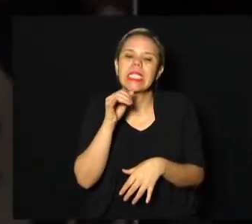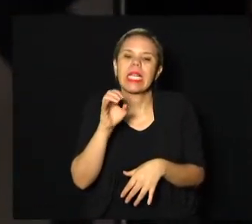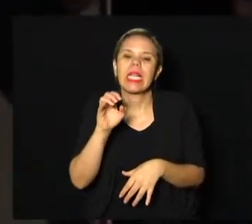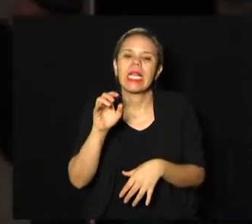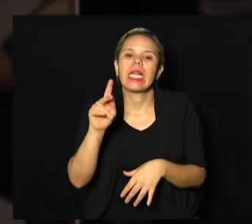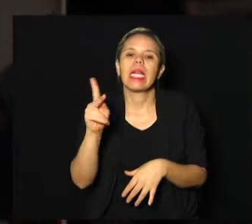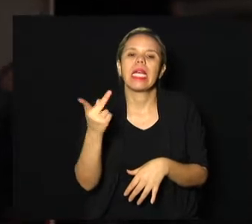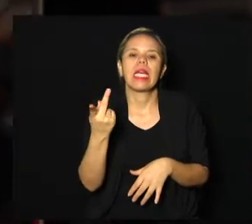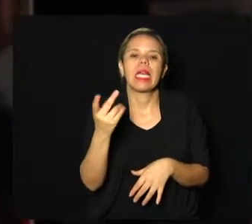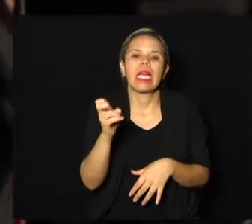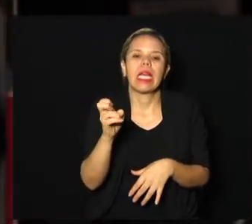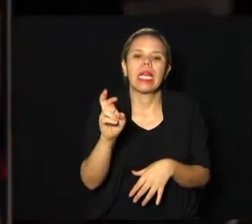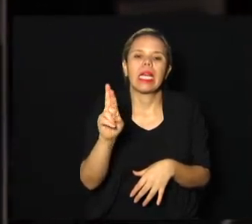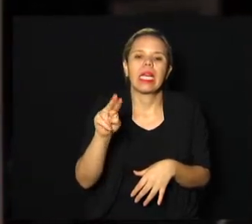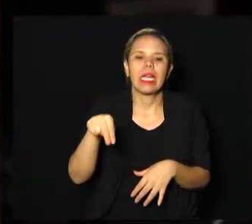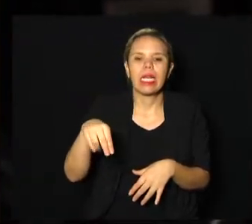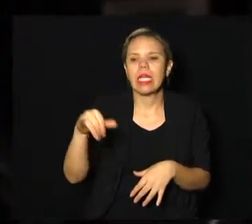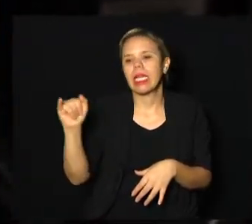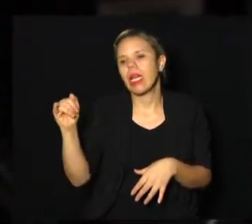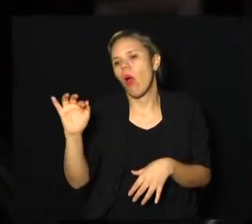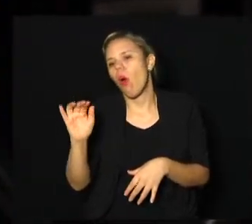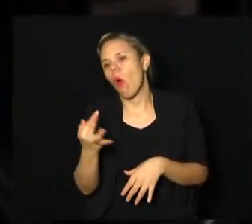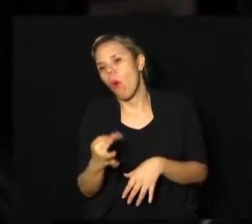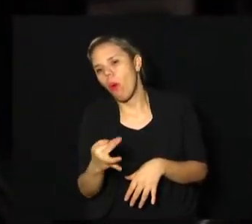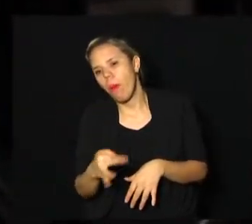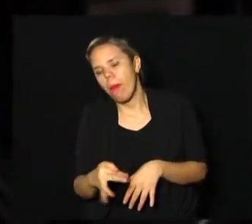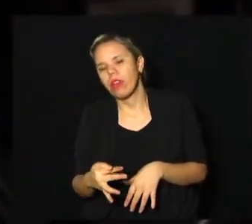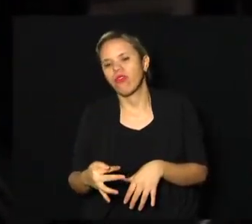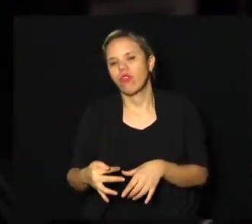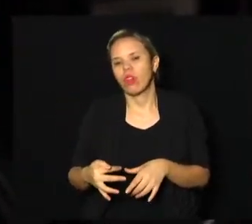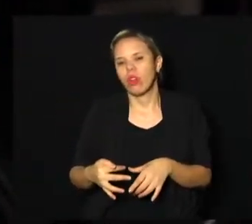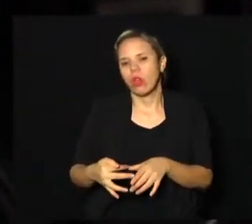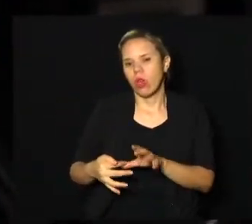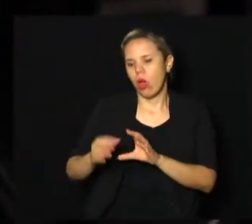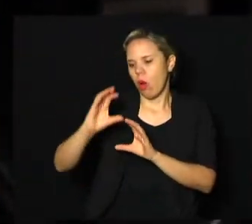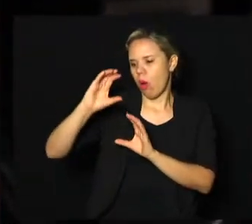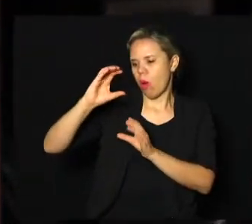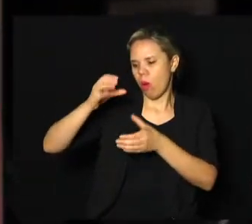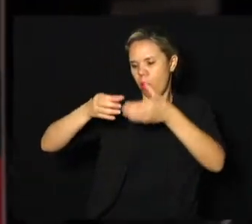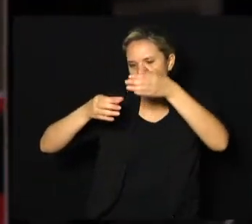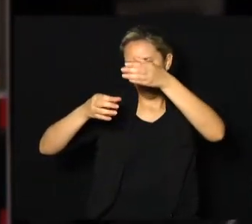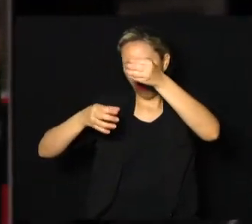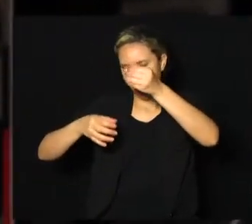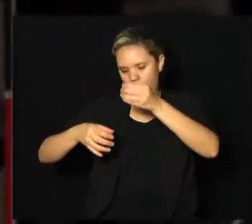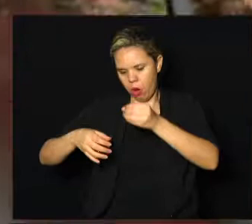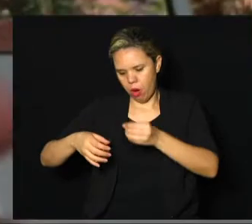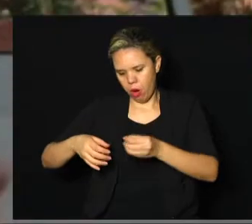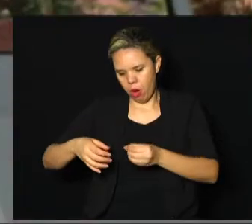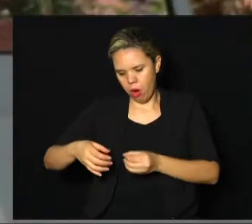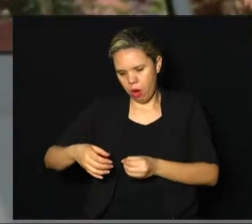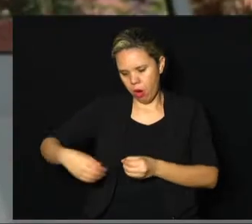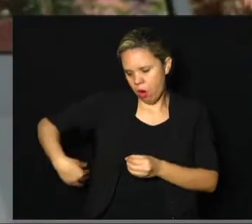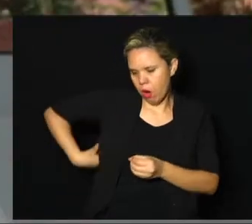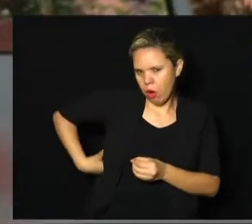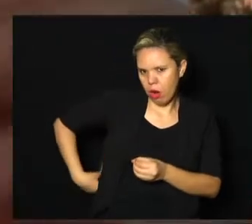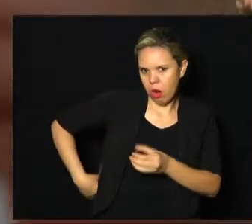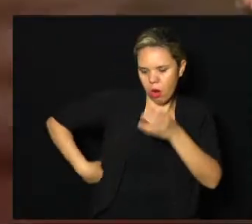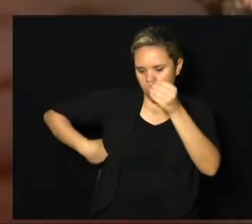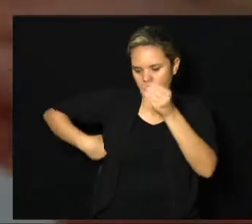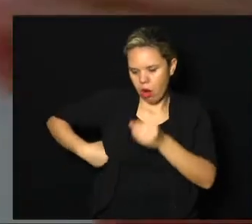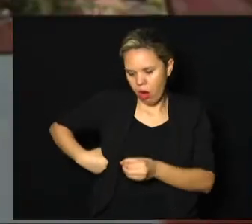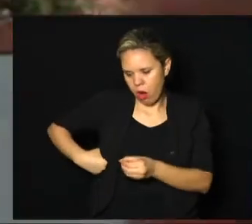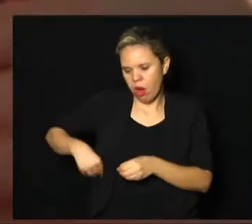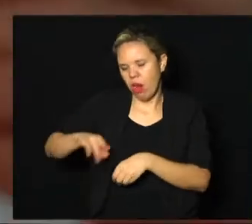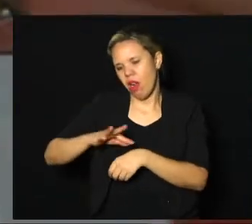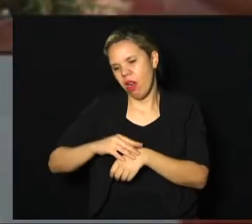já tenho um desgaste no disco vertebral, que é o amortecedor entre uma vértebra e outra, né? Eu tenho esse desgaste